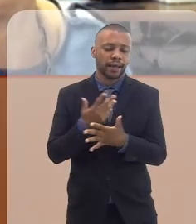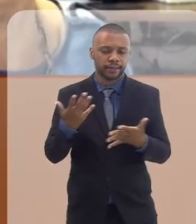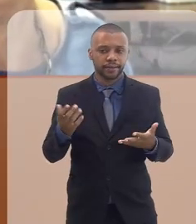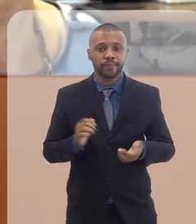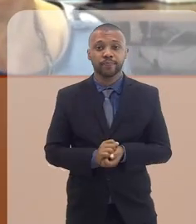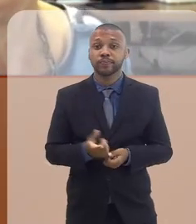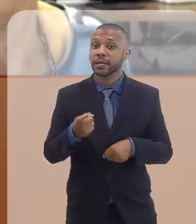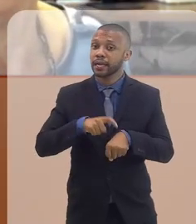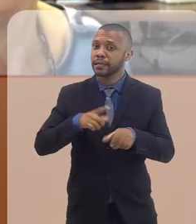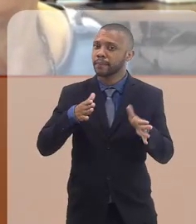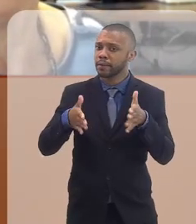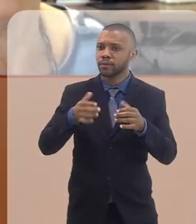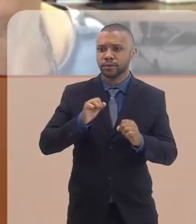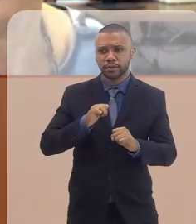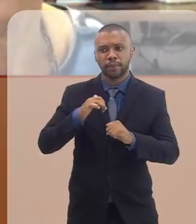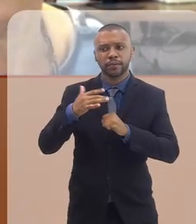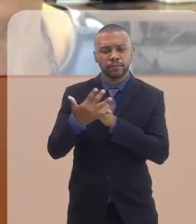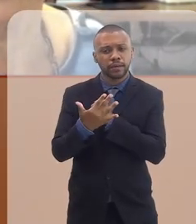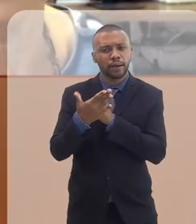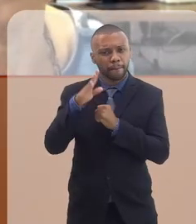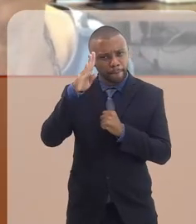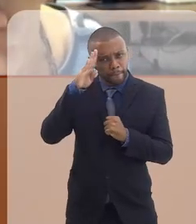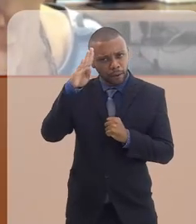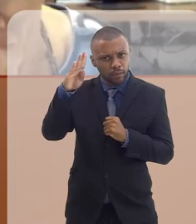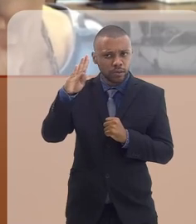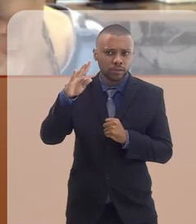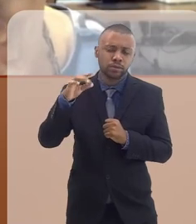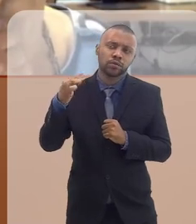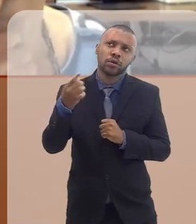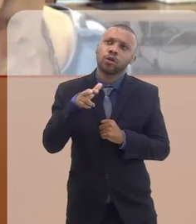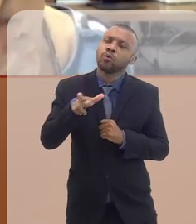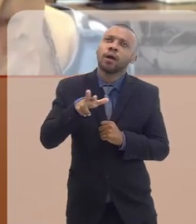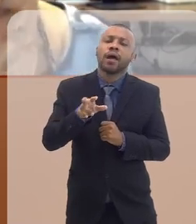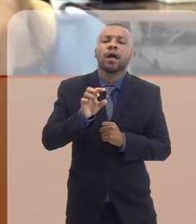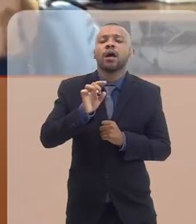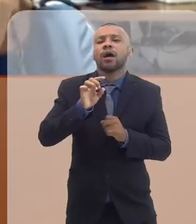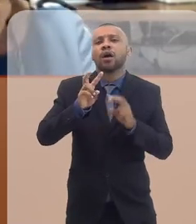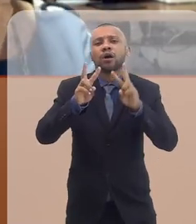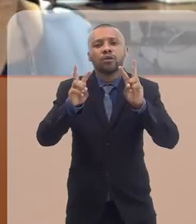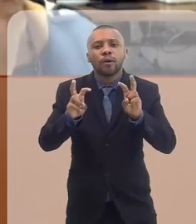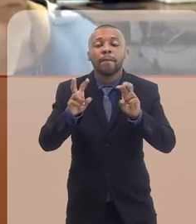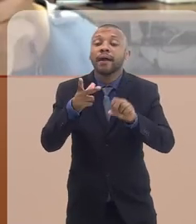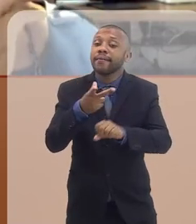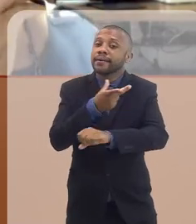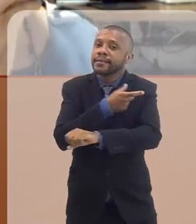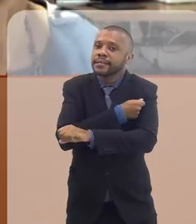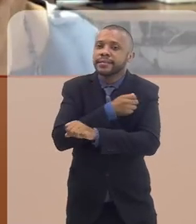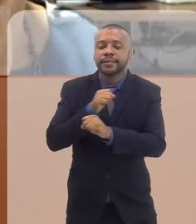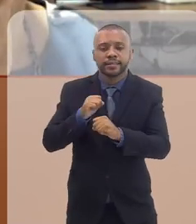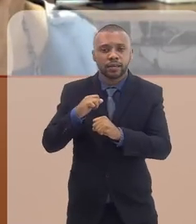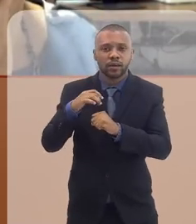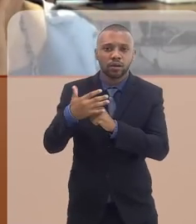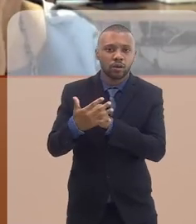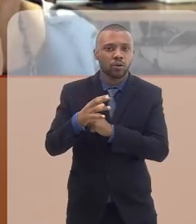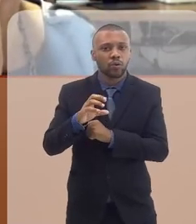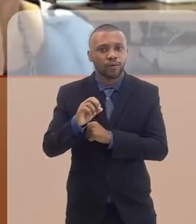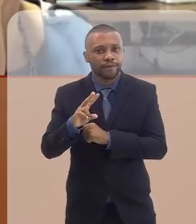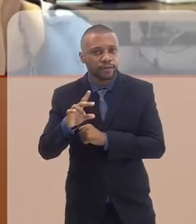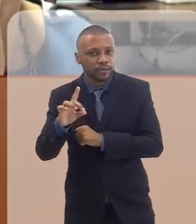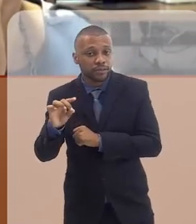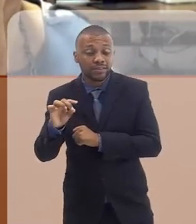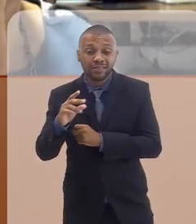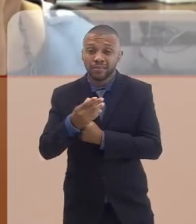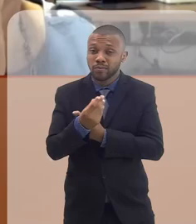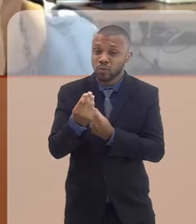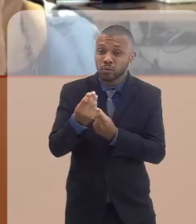está errada. E esse período da pandemia, inclusive, e aí não a questão da vacina da Covid,